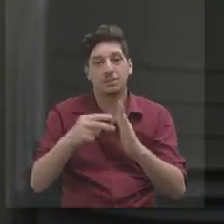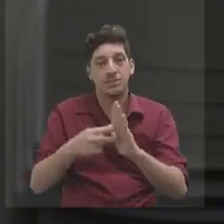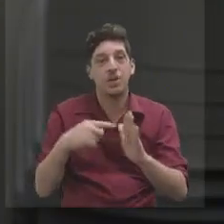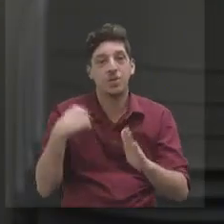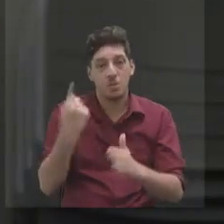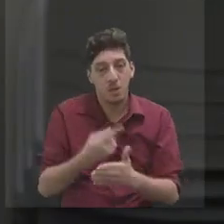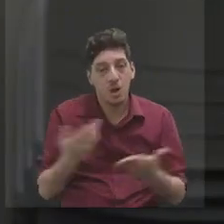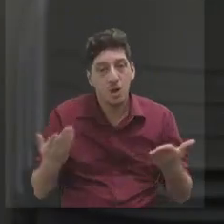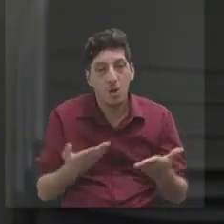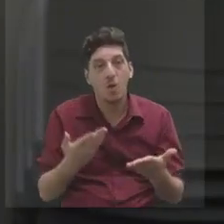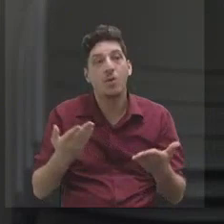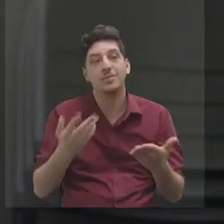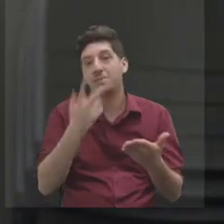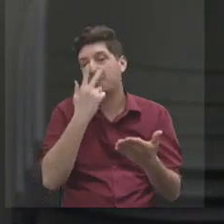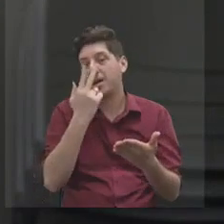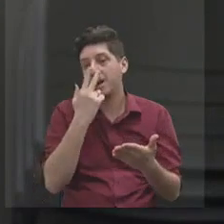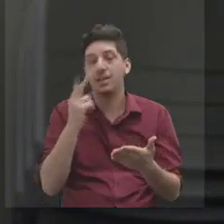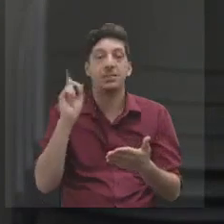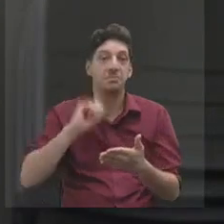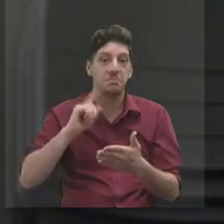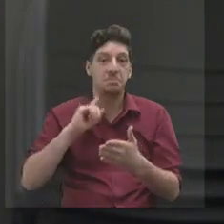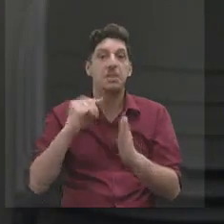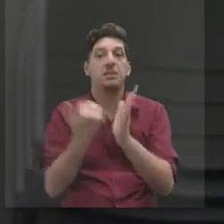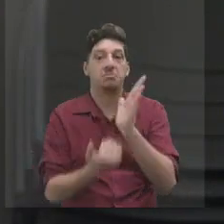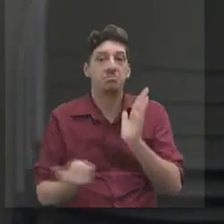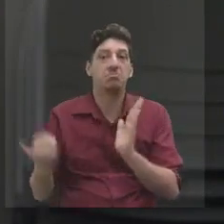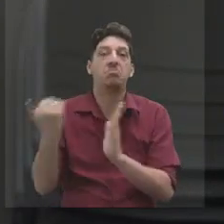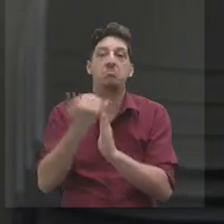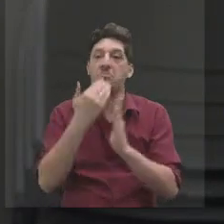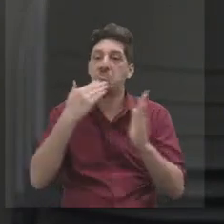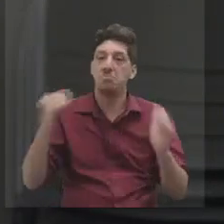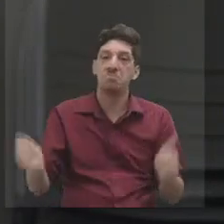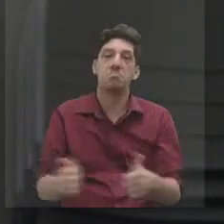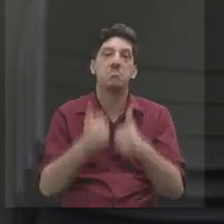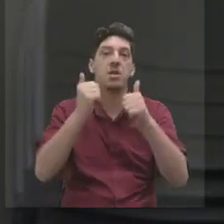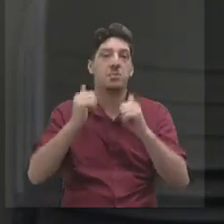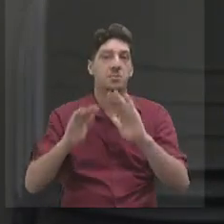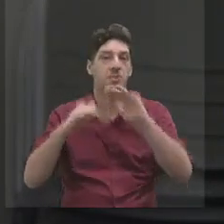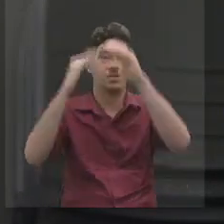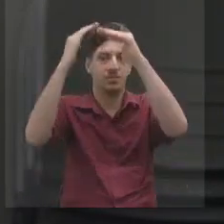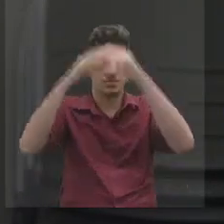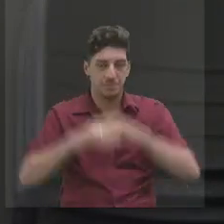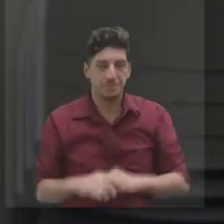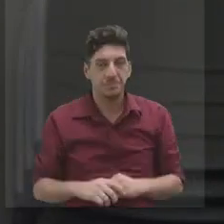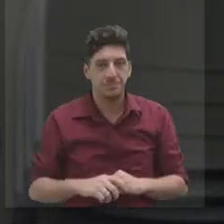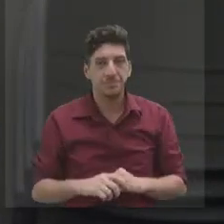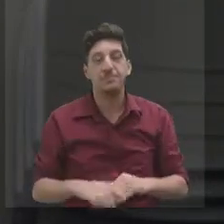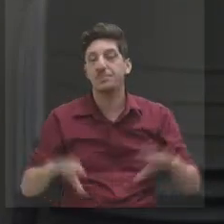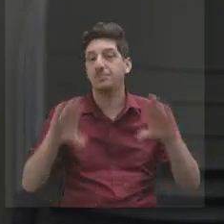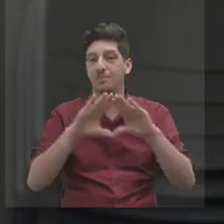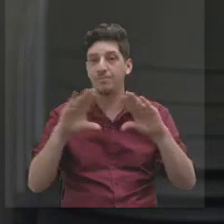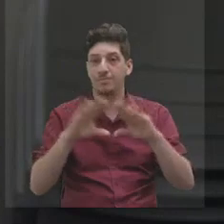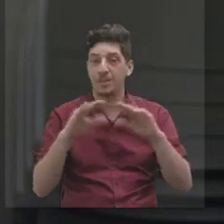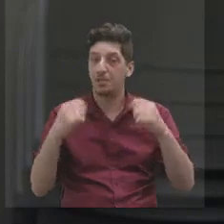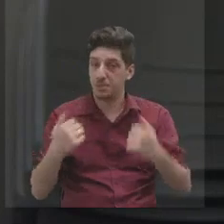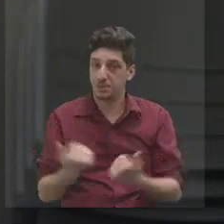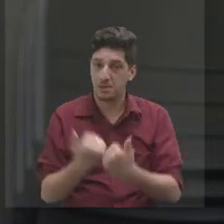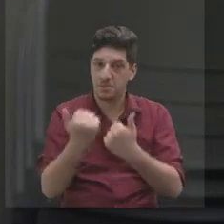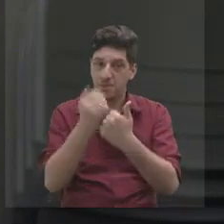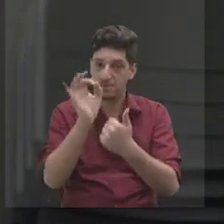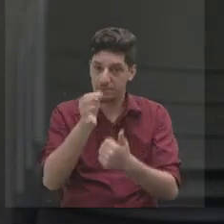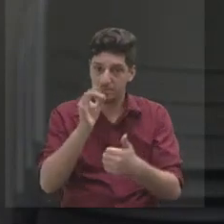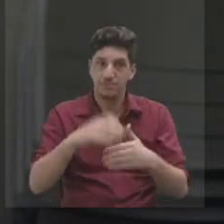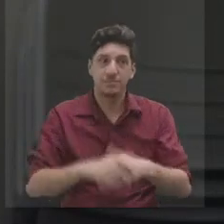julgando Minas para um outro passo no seu desenvolvimento e Assembleia tem contribuído né Cristiano